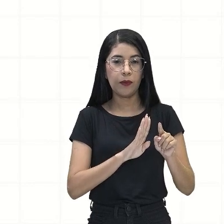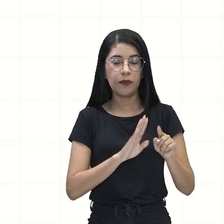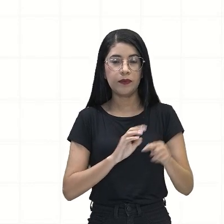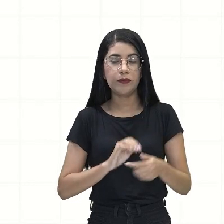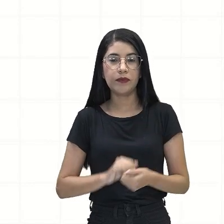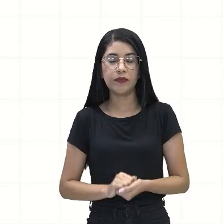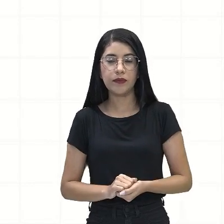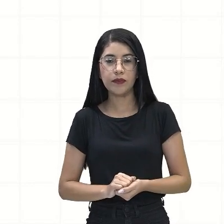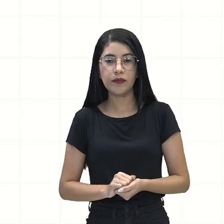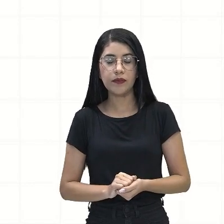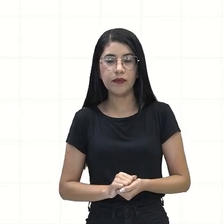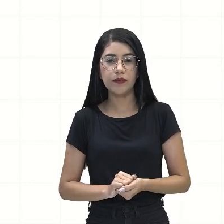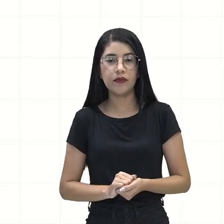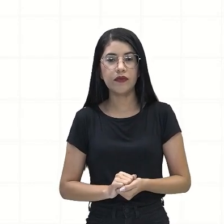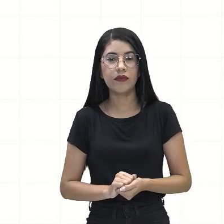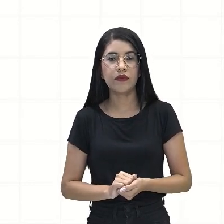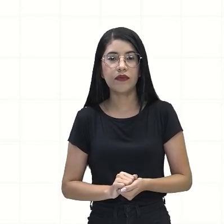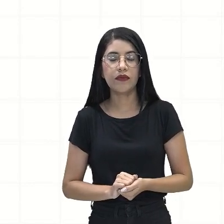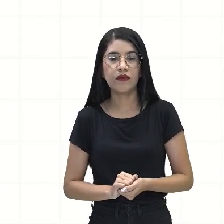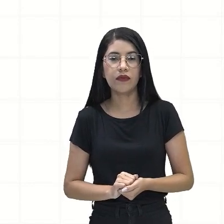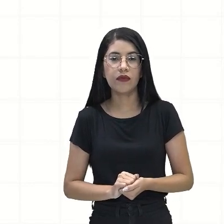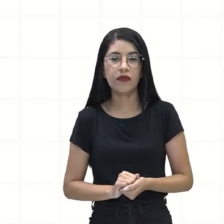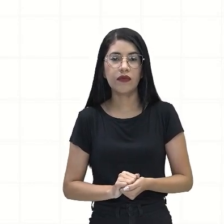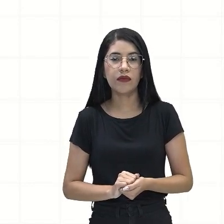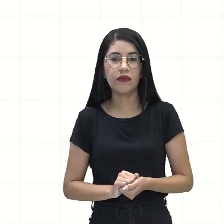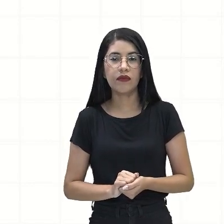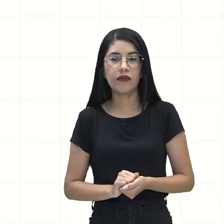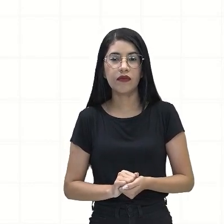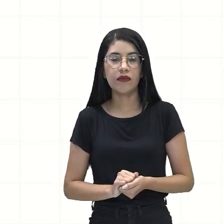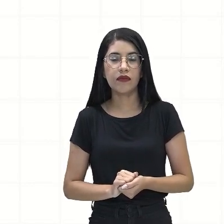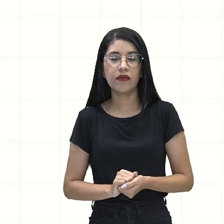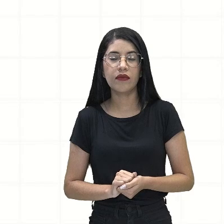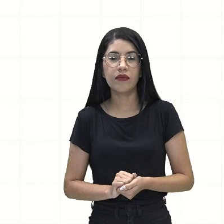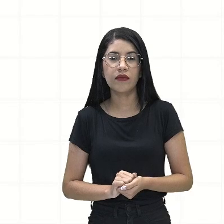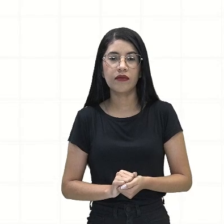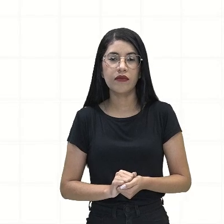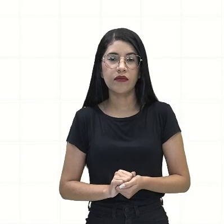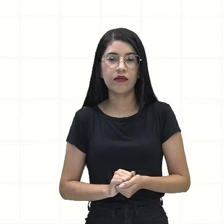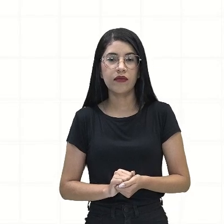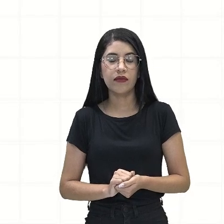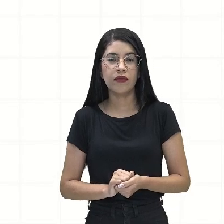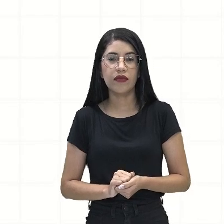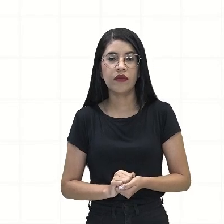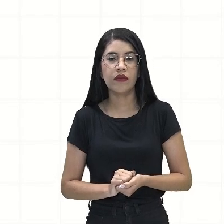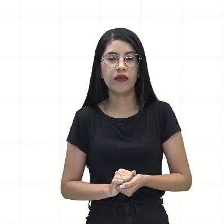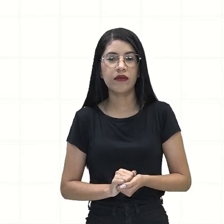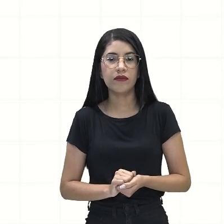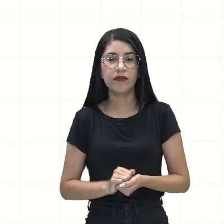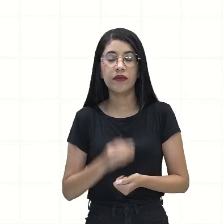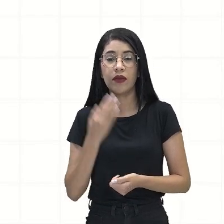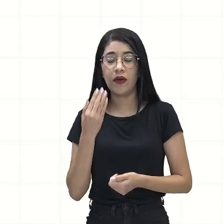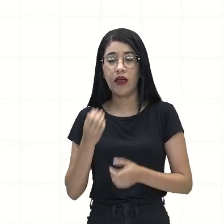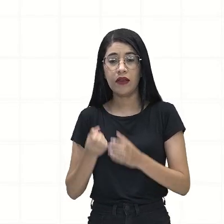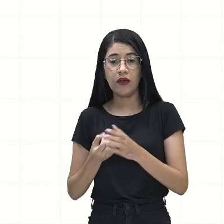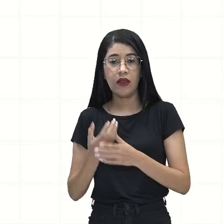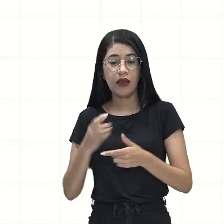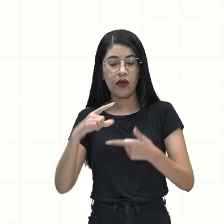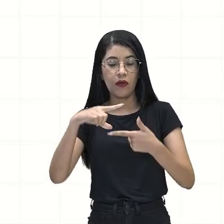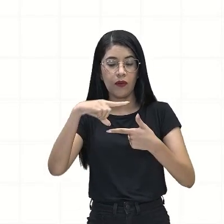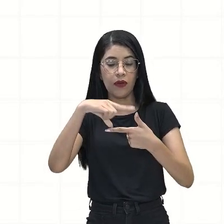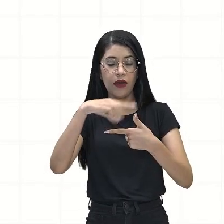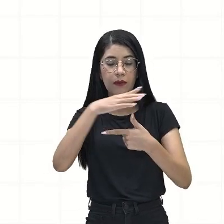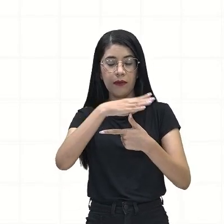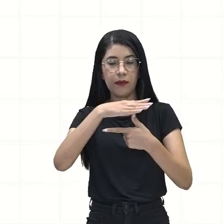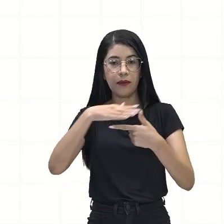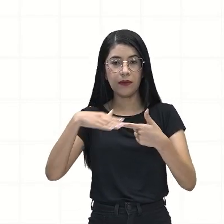eu vou ligar o Y do A. O Y do A vou ligar aqui no Y, né? E o Y do B eu